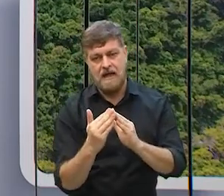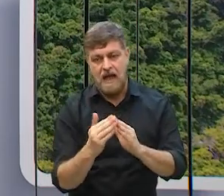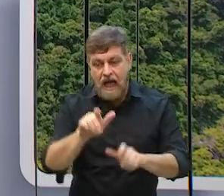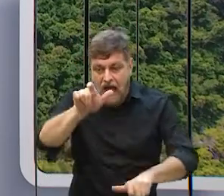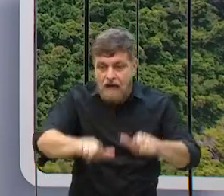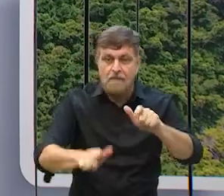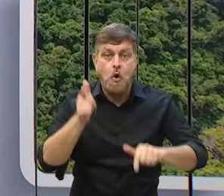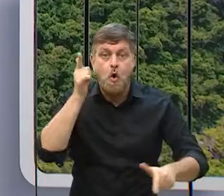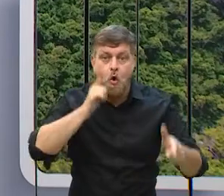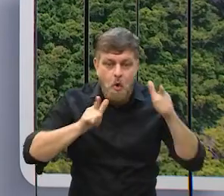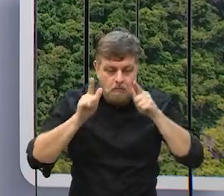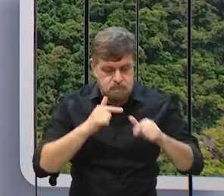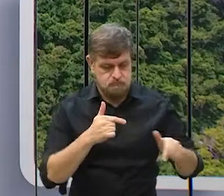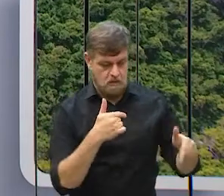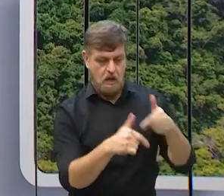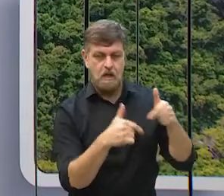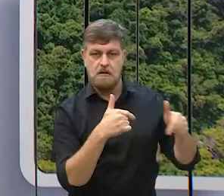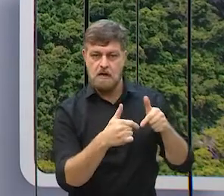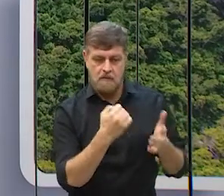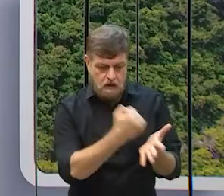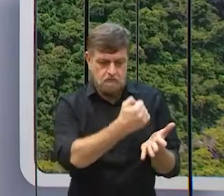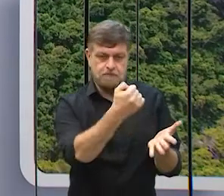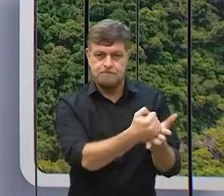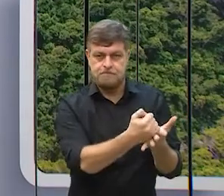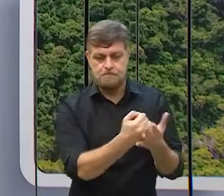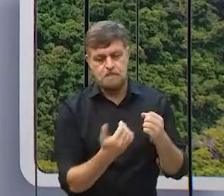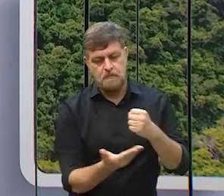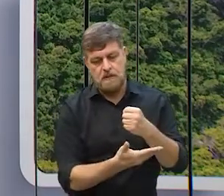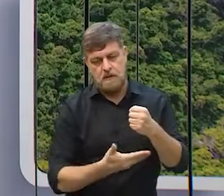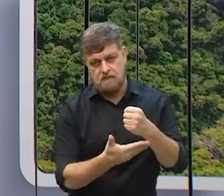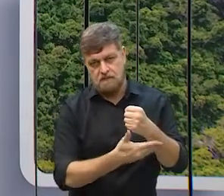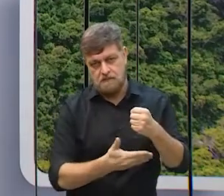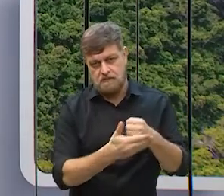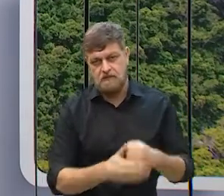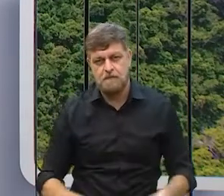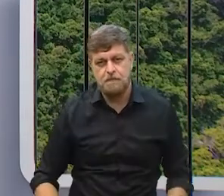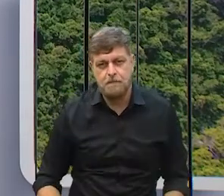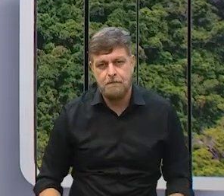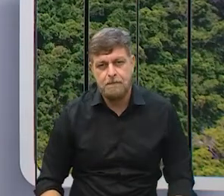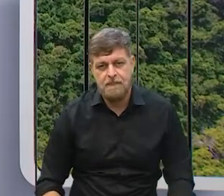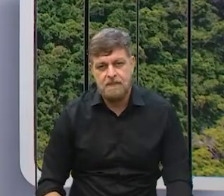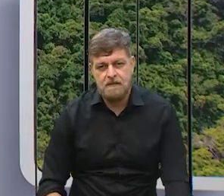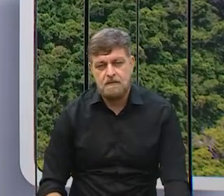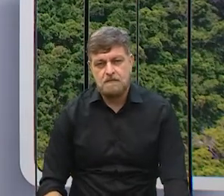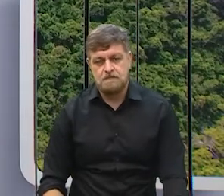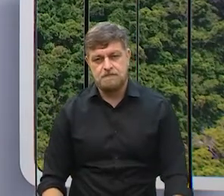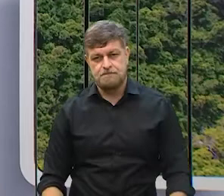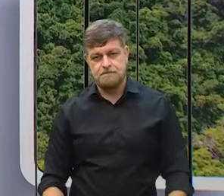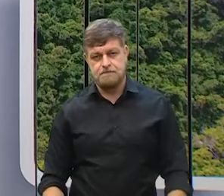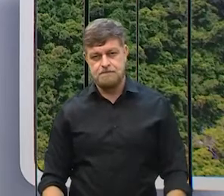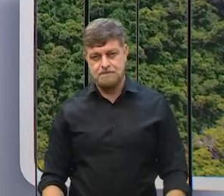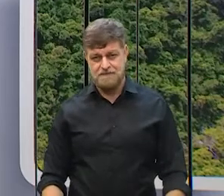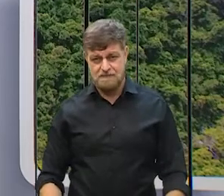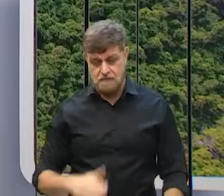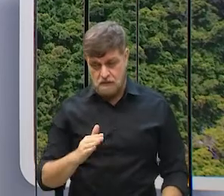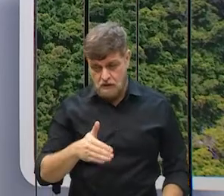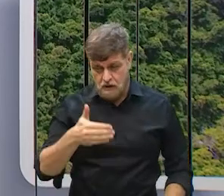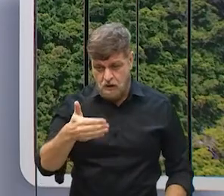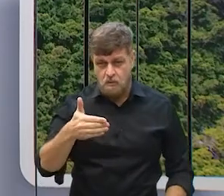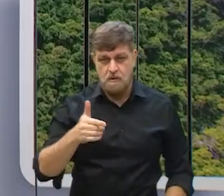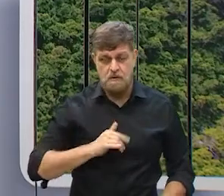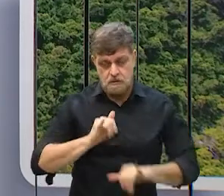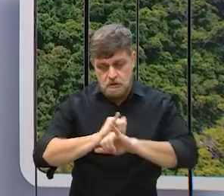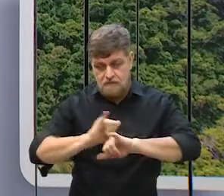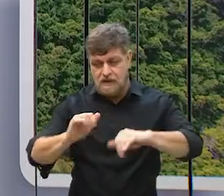aquela região é fundamental. E dos vários níveis, entende? Portanto, quando disse de ter